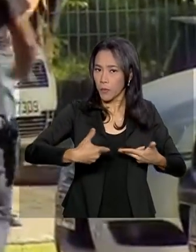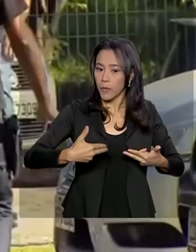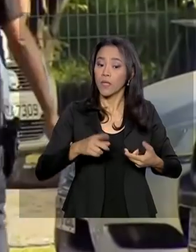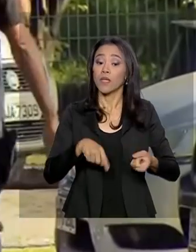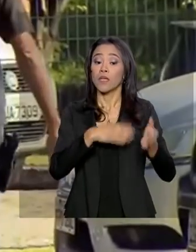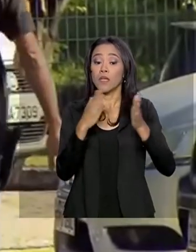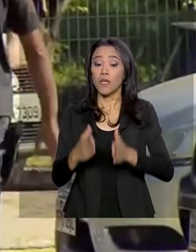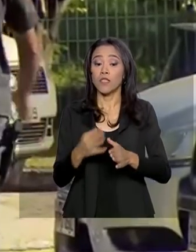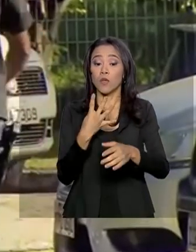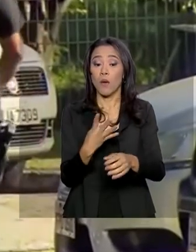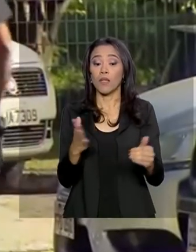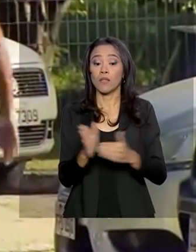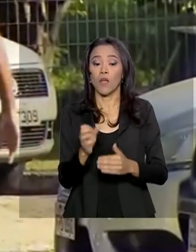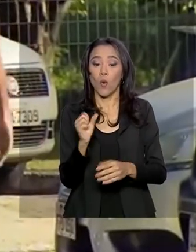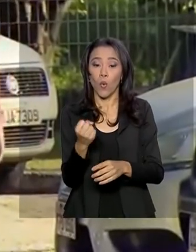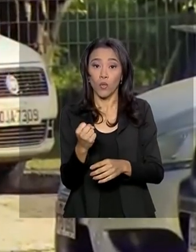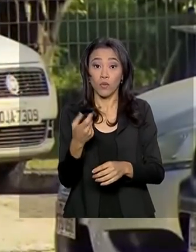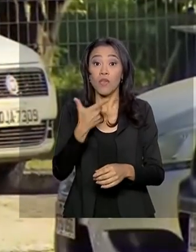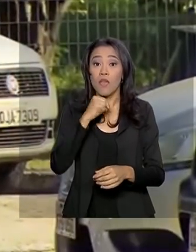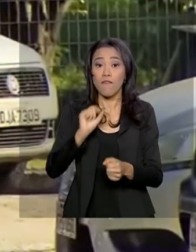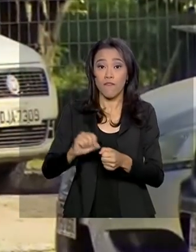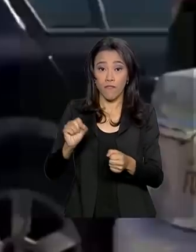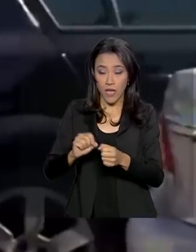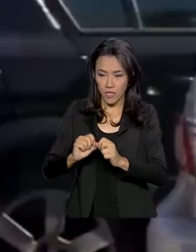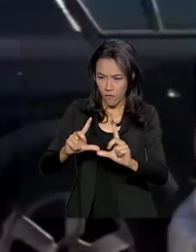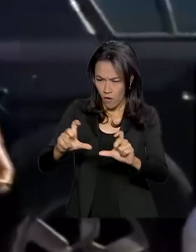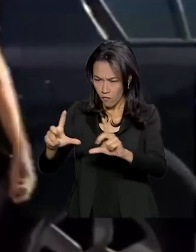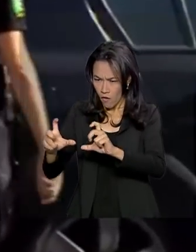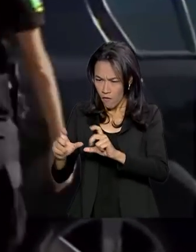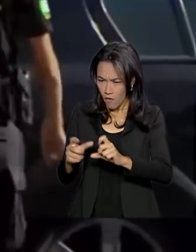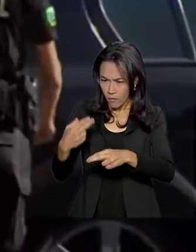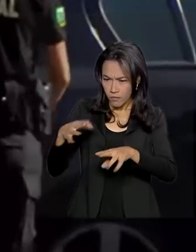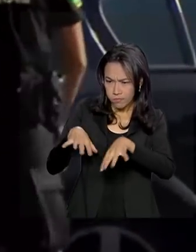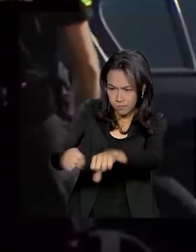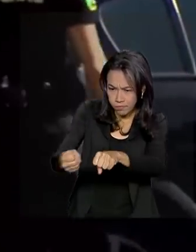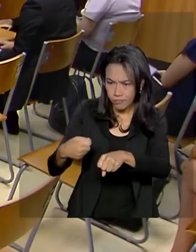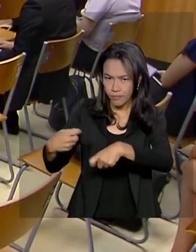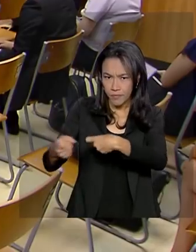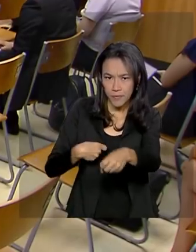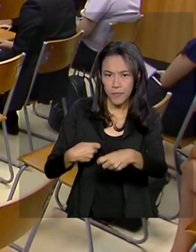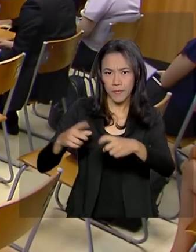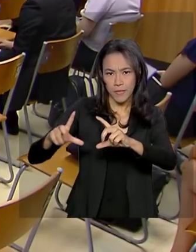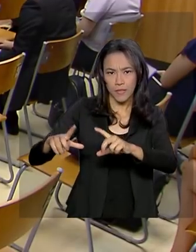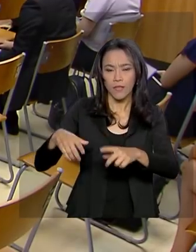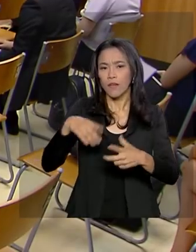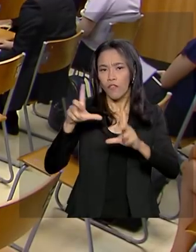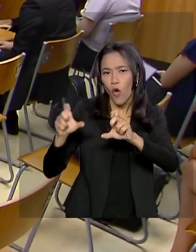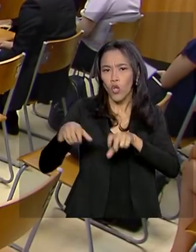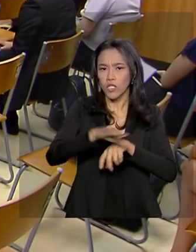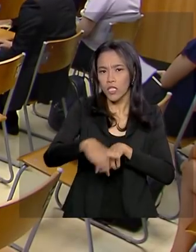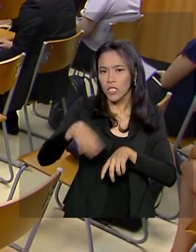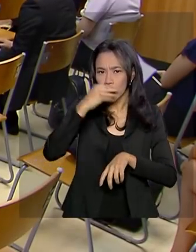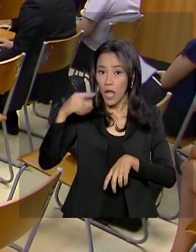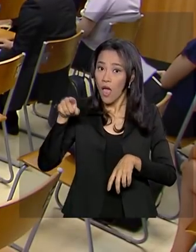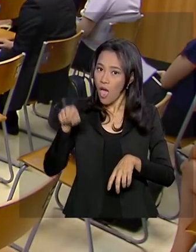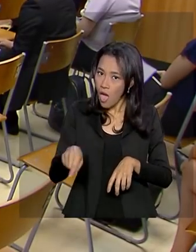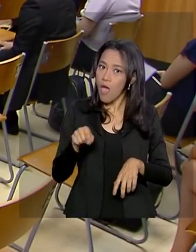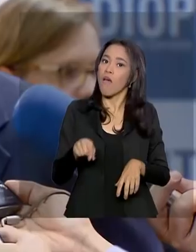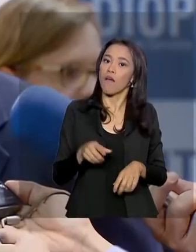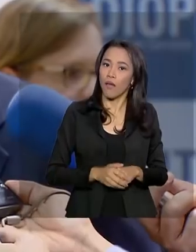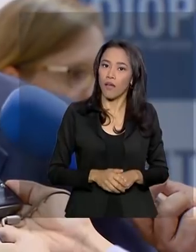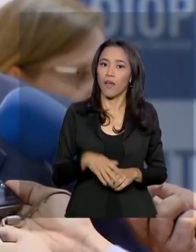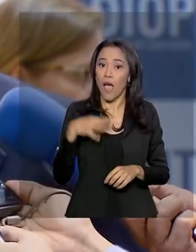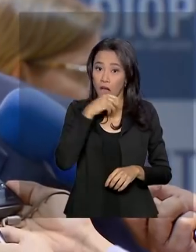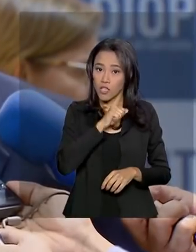prisão para produzir conteúdo relacionado aos crimes de exploração sexual, pena considerada branda pela Polícia Federal.